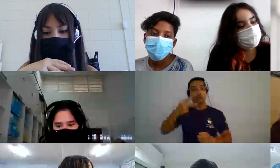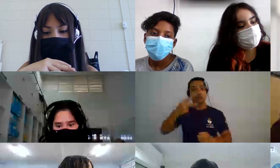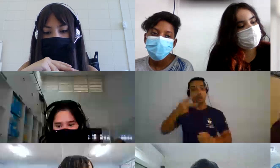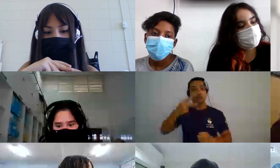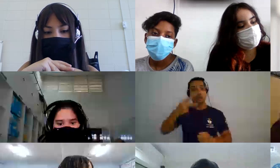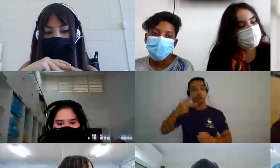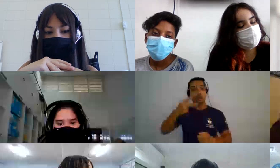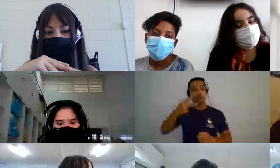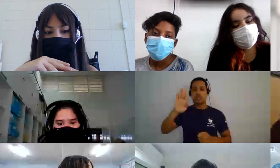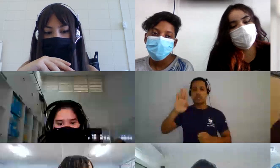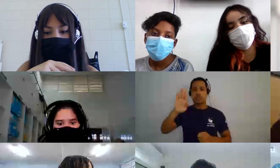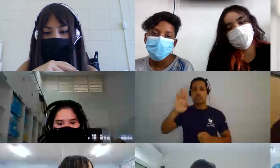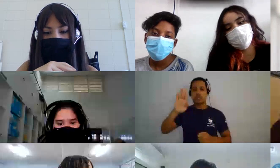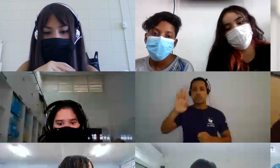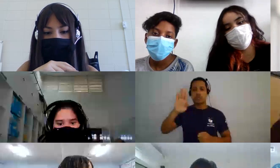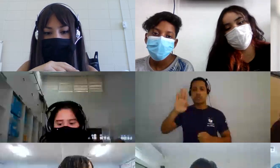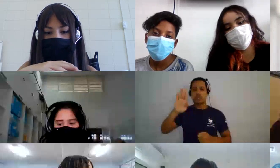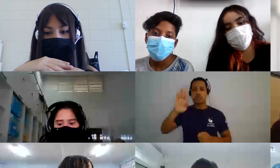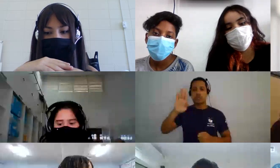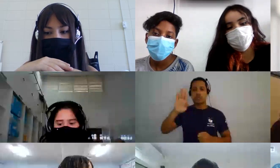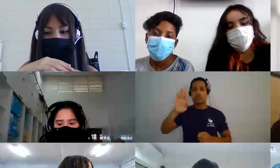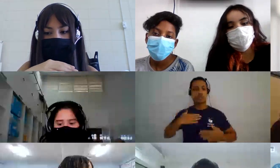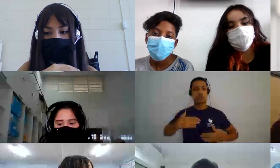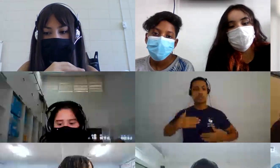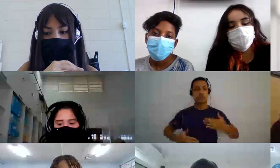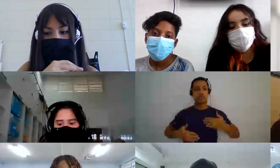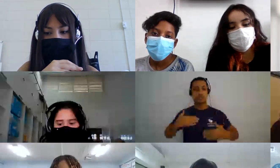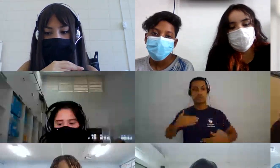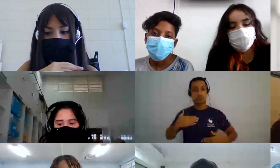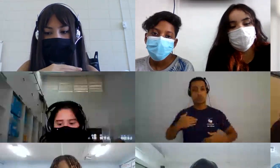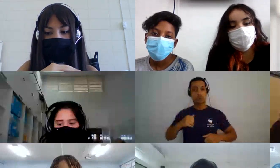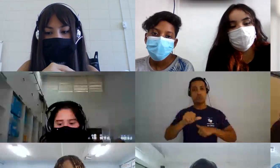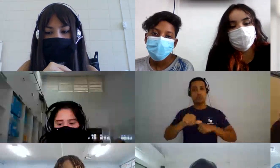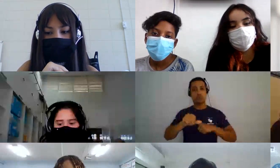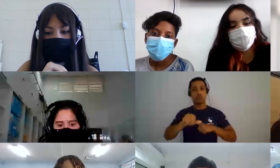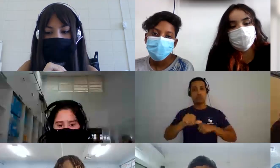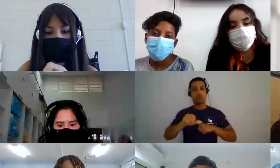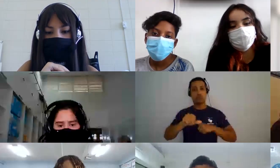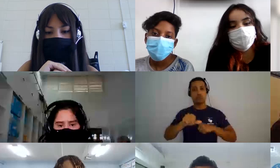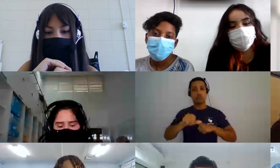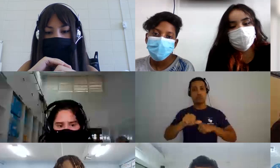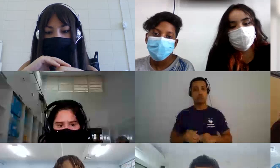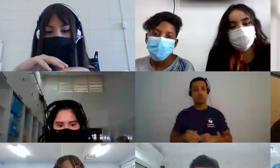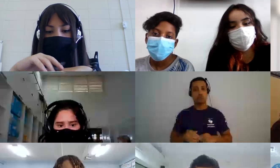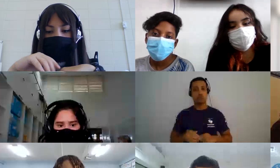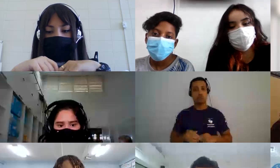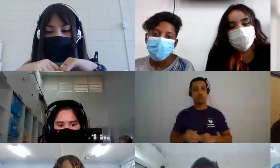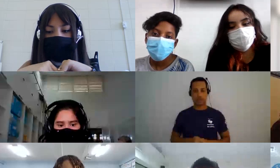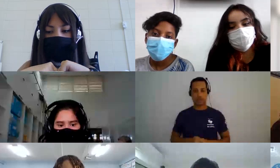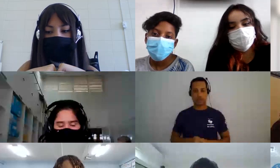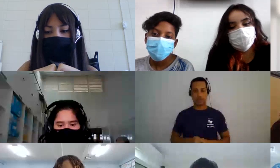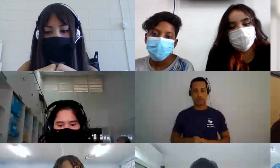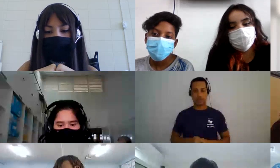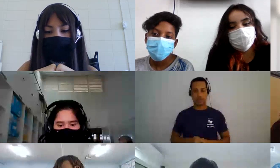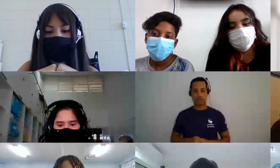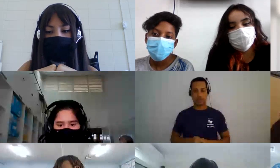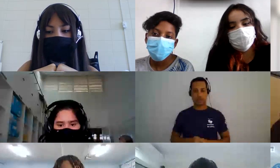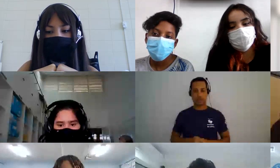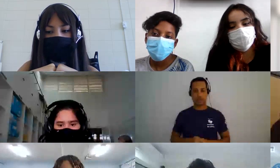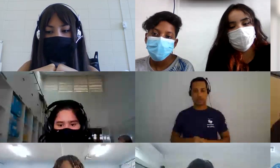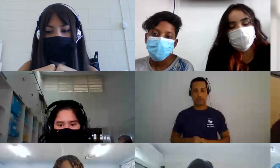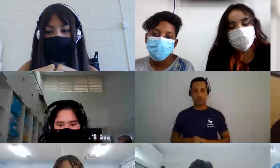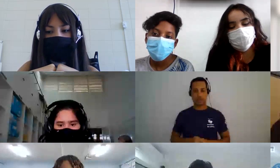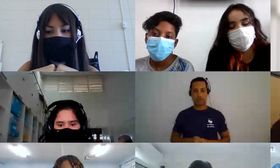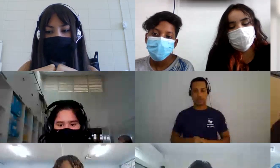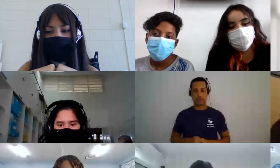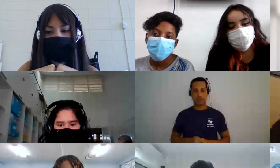com vocês é sobre as transformações da puberdade. Quais são as primeiras, como que elas acontecem e que elas